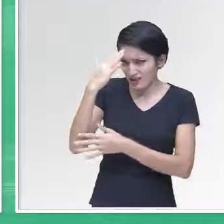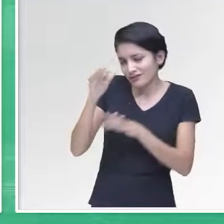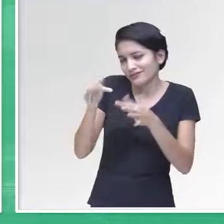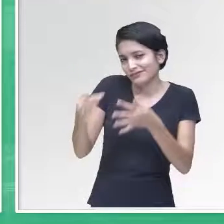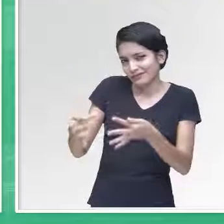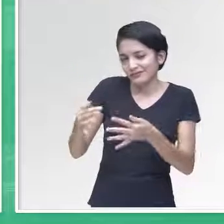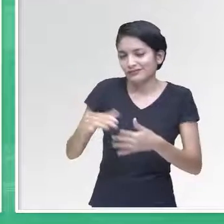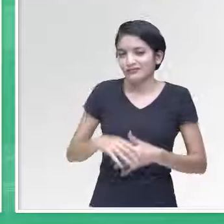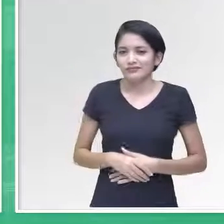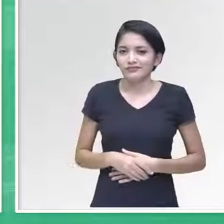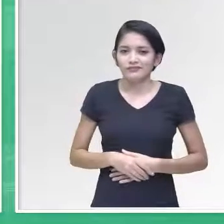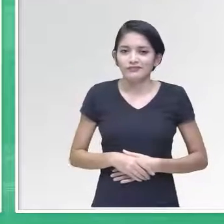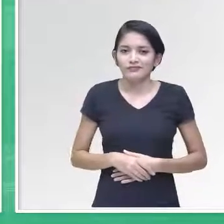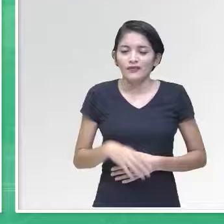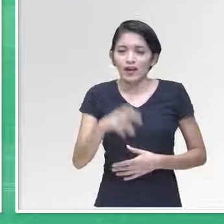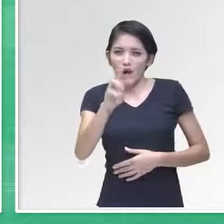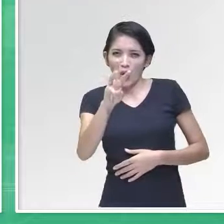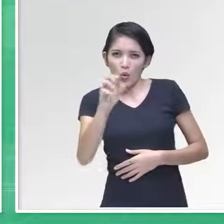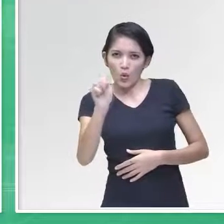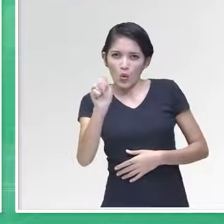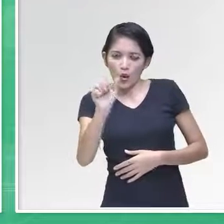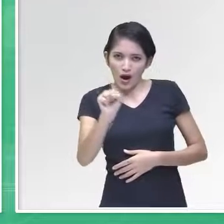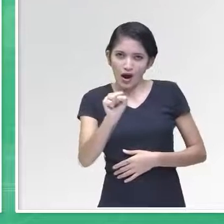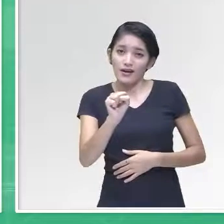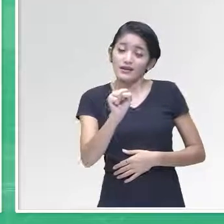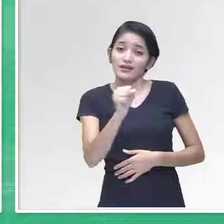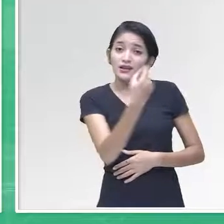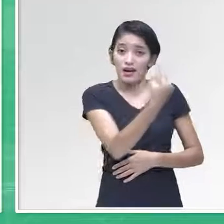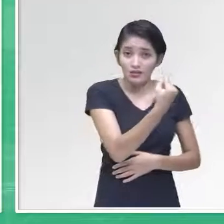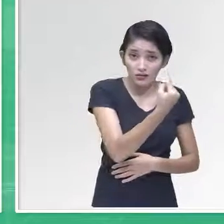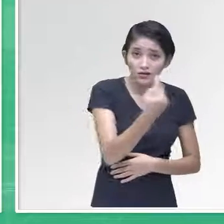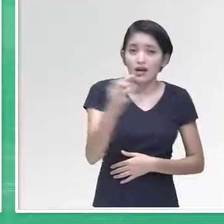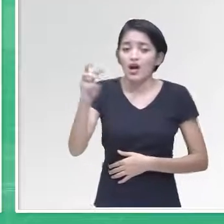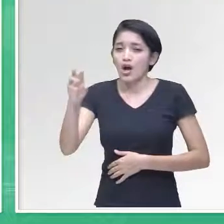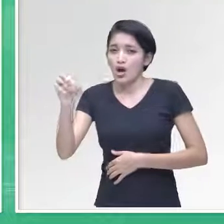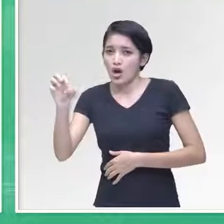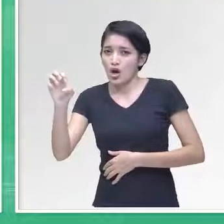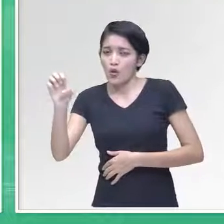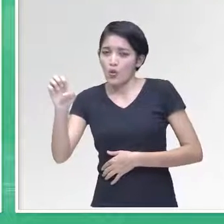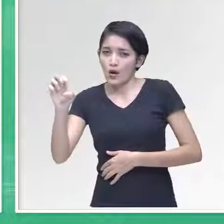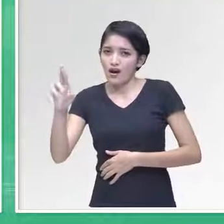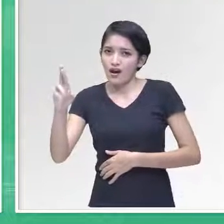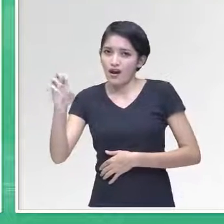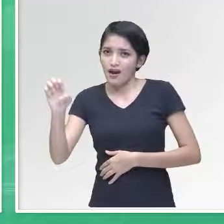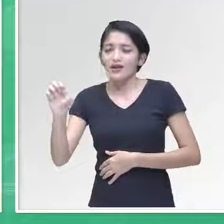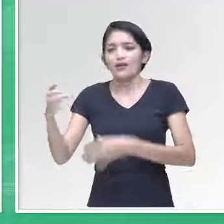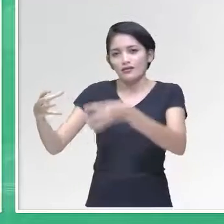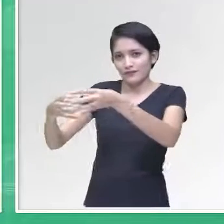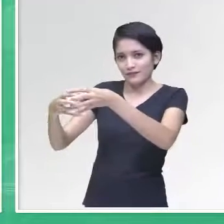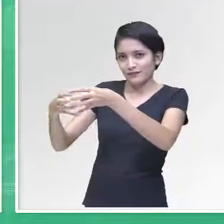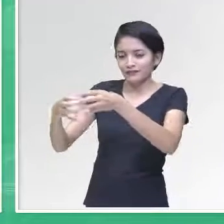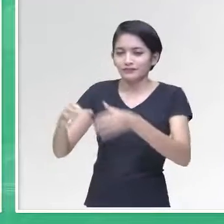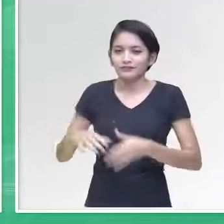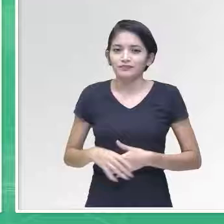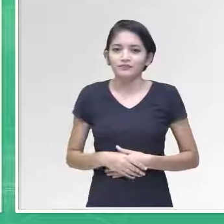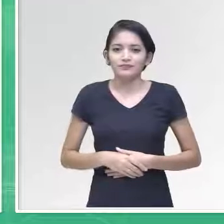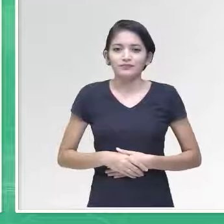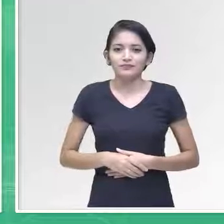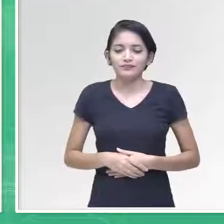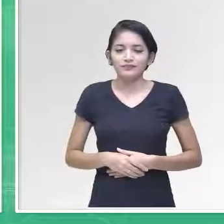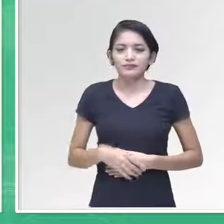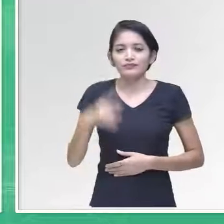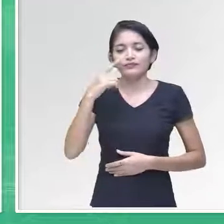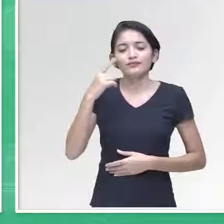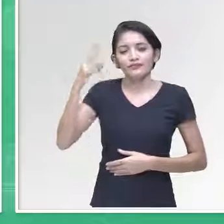Essa parada de was e were é simples. Was é singular, were é plural, acabou-se, Zé Fini. Certo? Vamos lá, vamos ver uma historinha